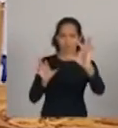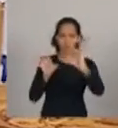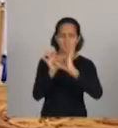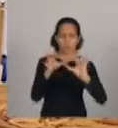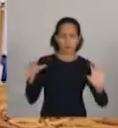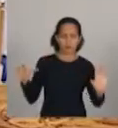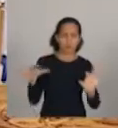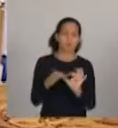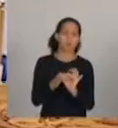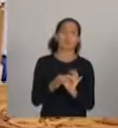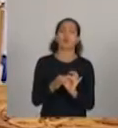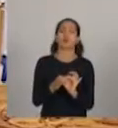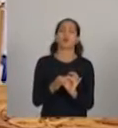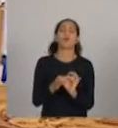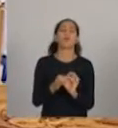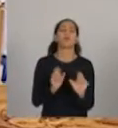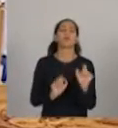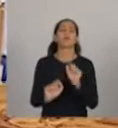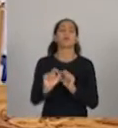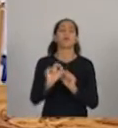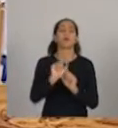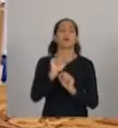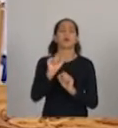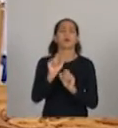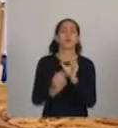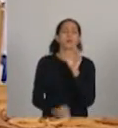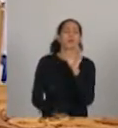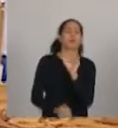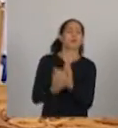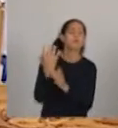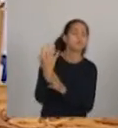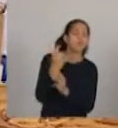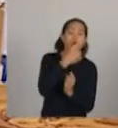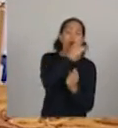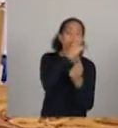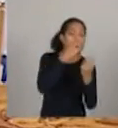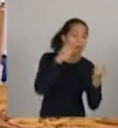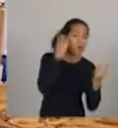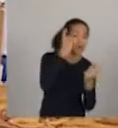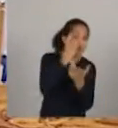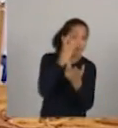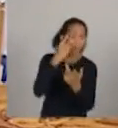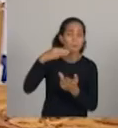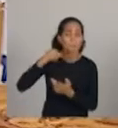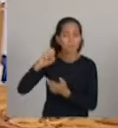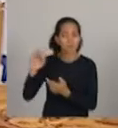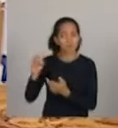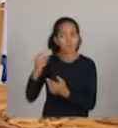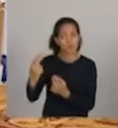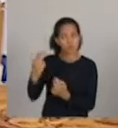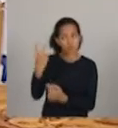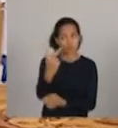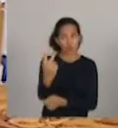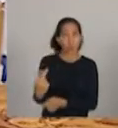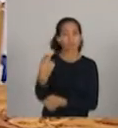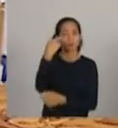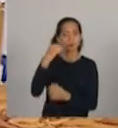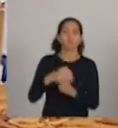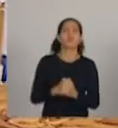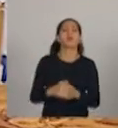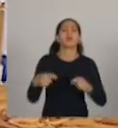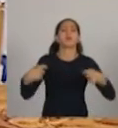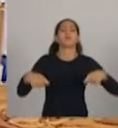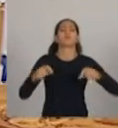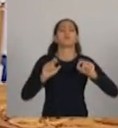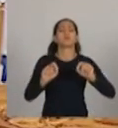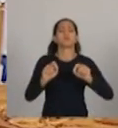que seja construído, deputado Capitão Assunção, deputado Majeste presidindo. É preciso